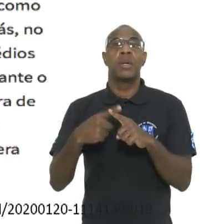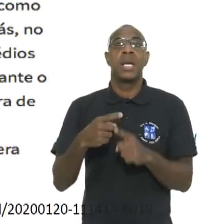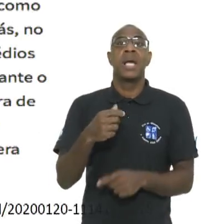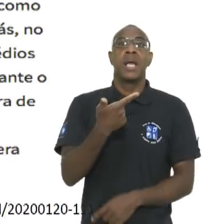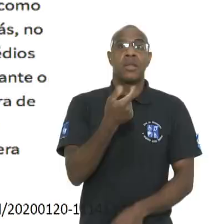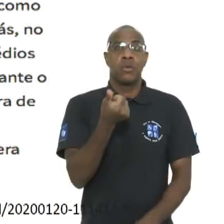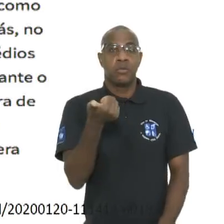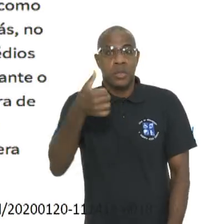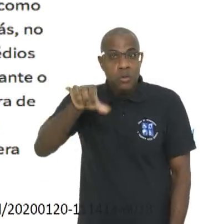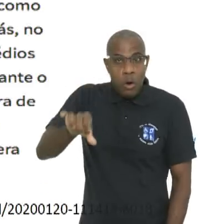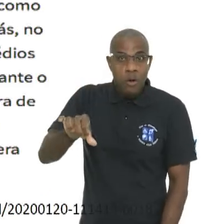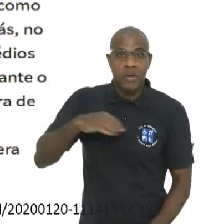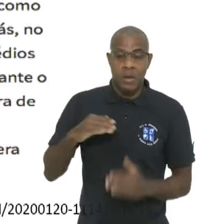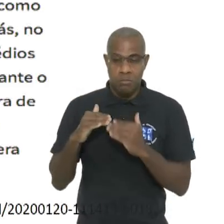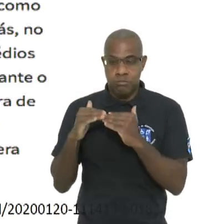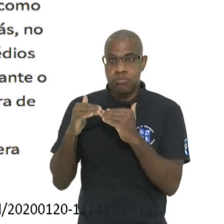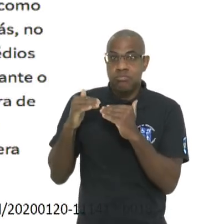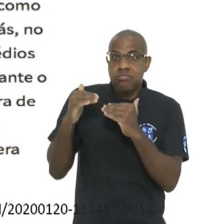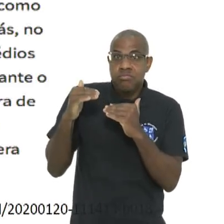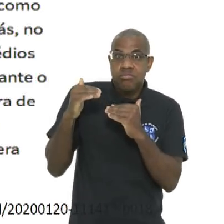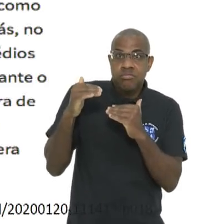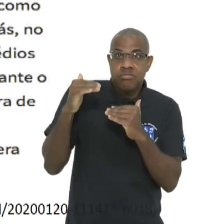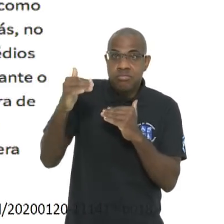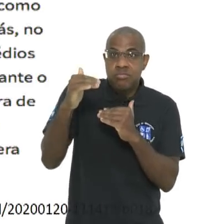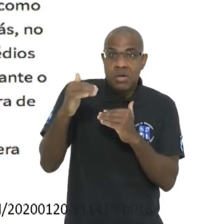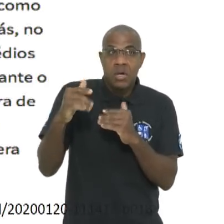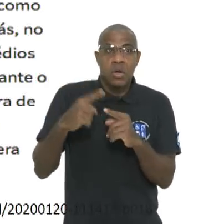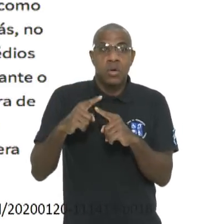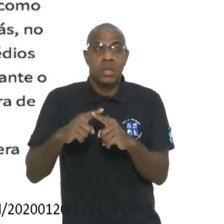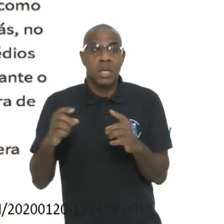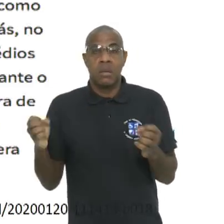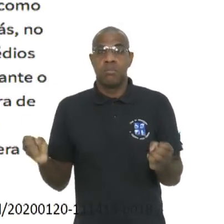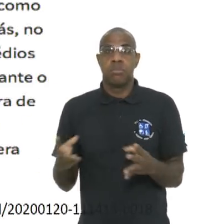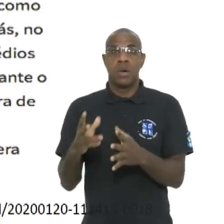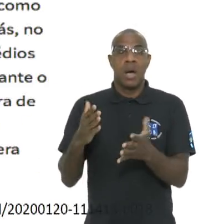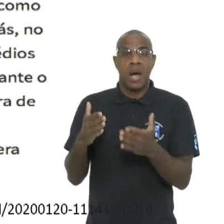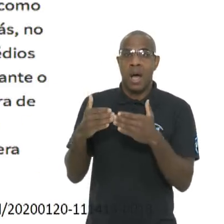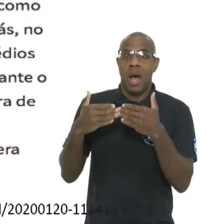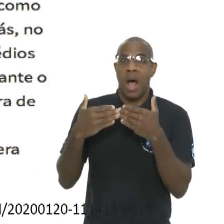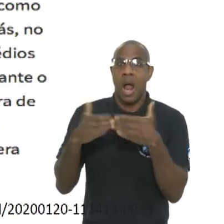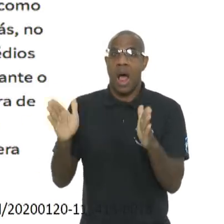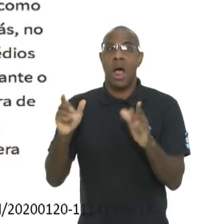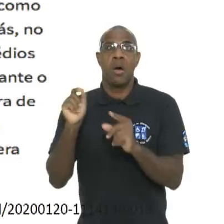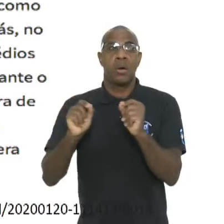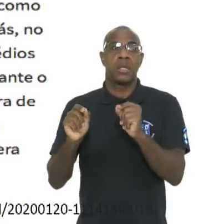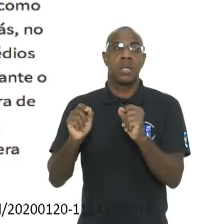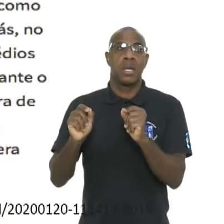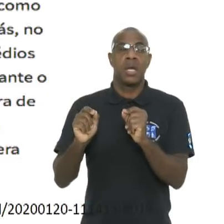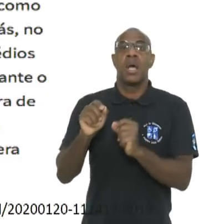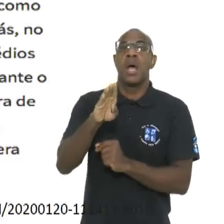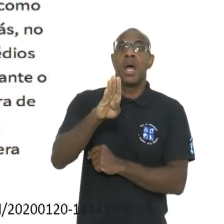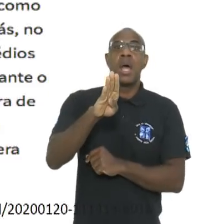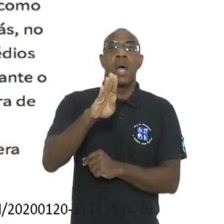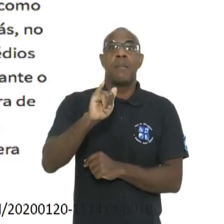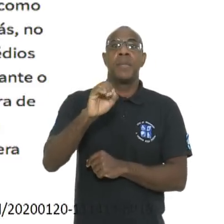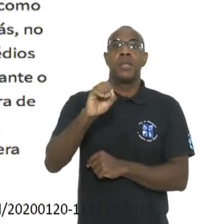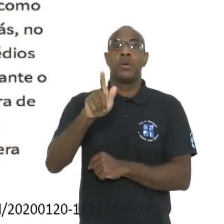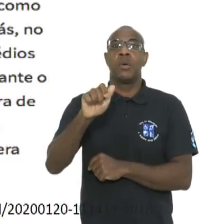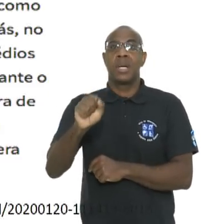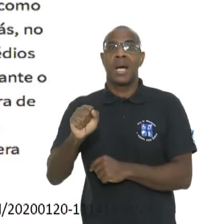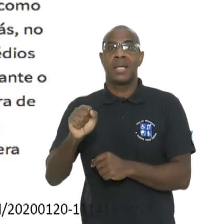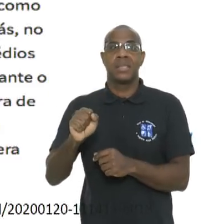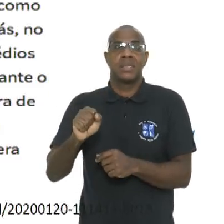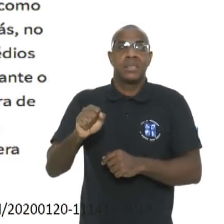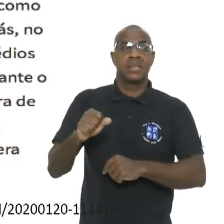grandes avanços para o setor, como a inauguração da mini central termoelétrica de biogás no município de Entre Rios do